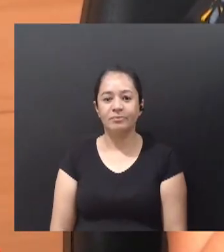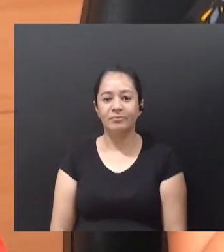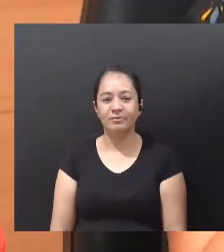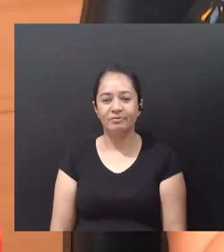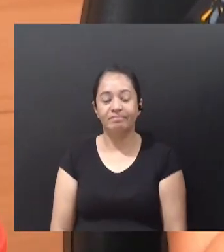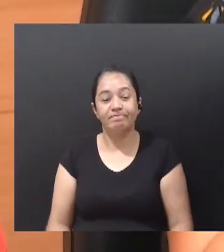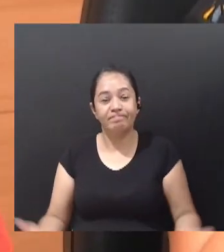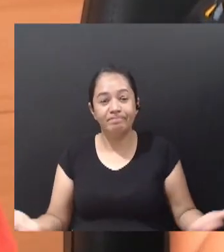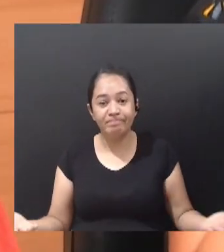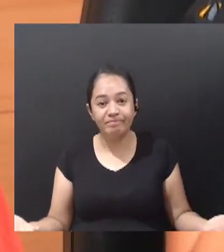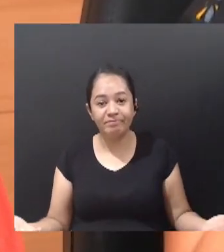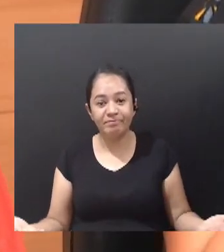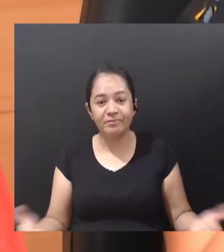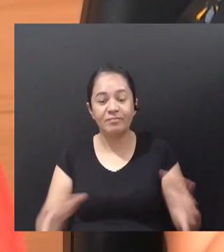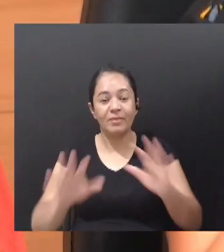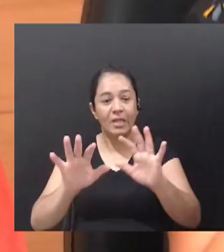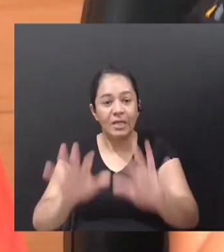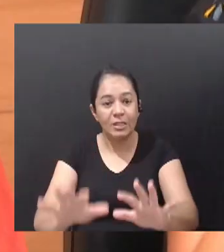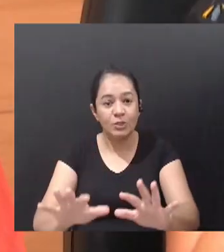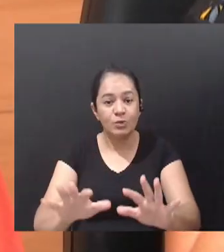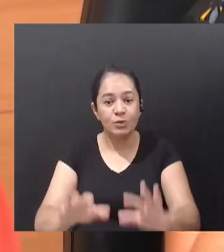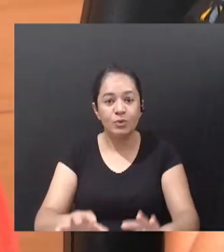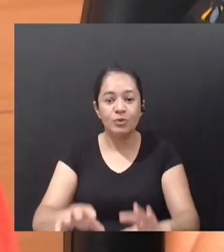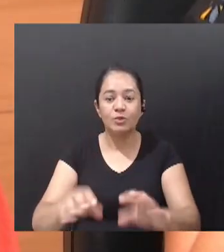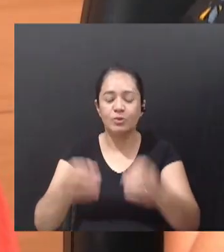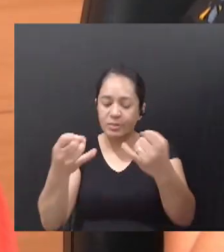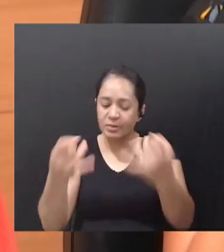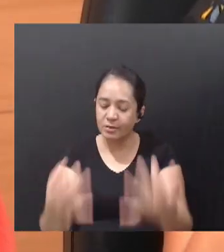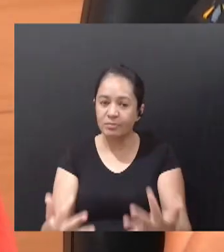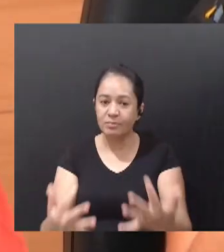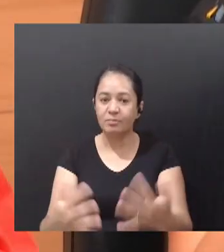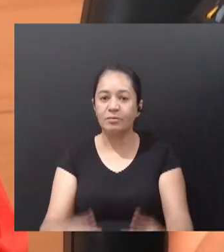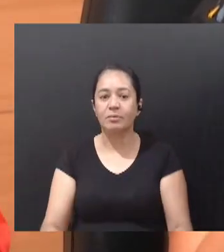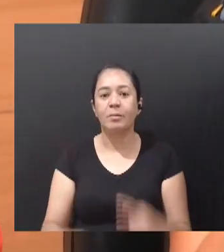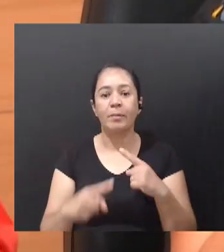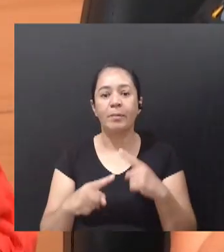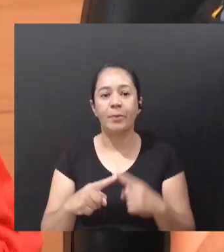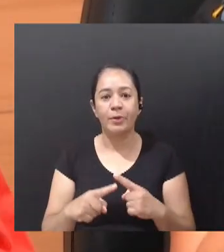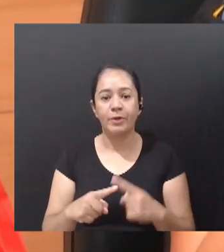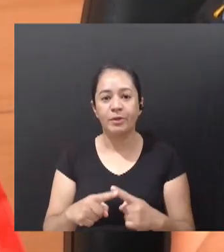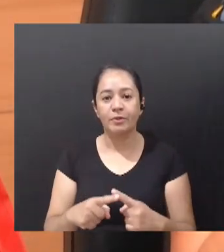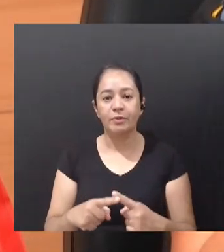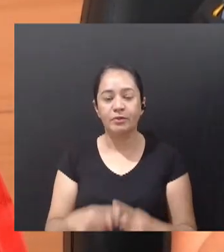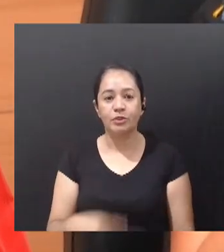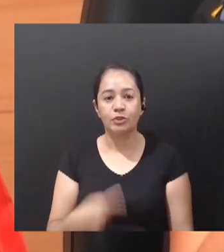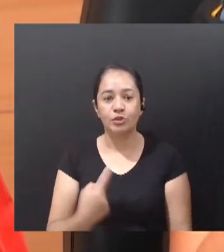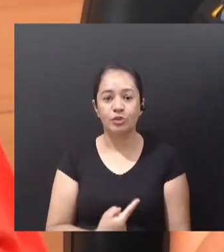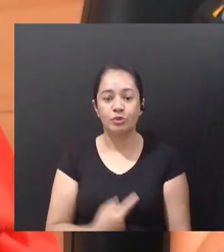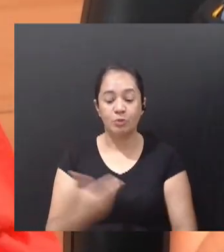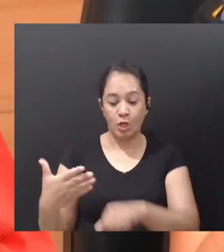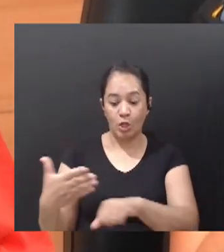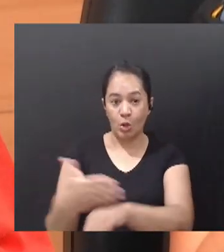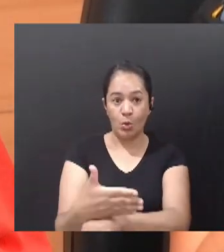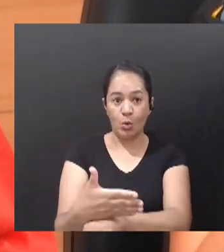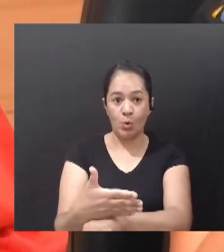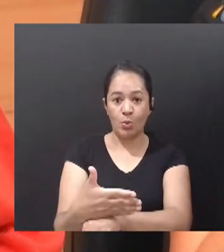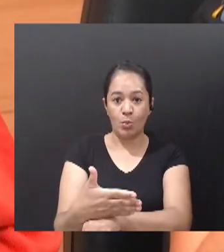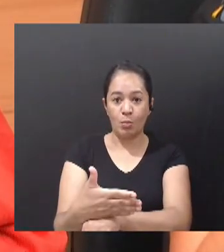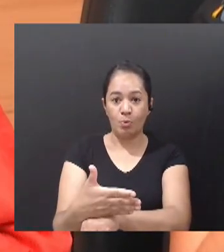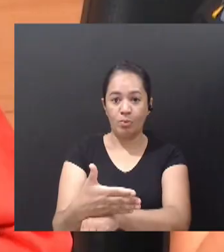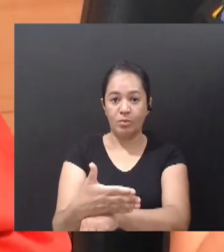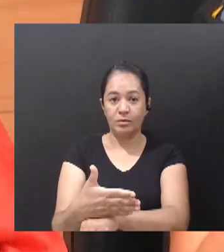E é exatamente disso que se trata, né? Porque nós entramos numa